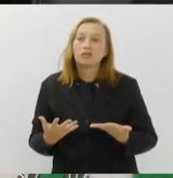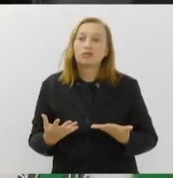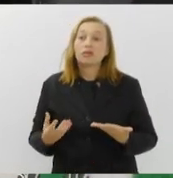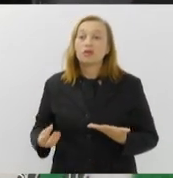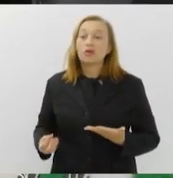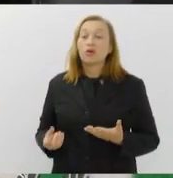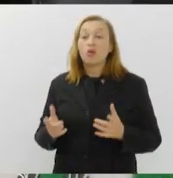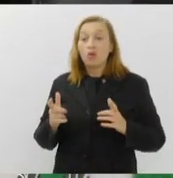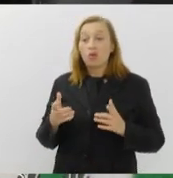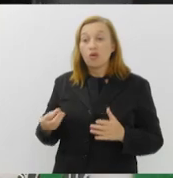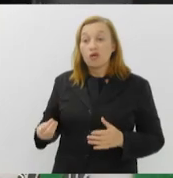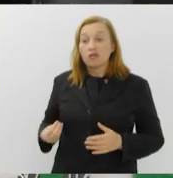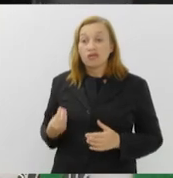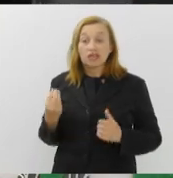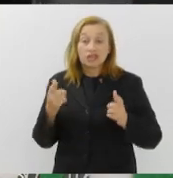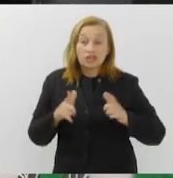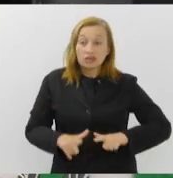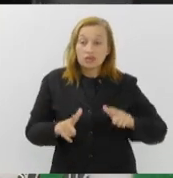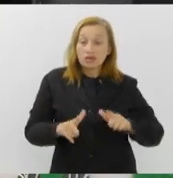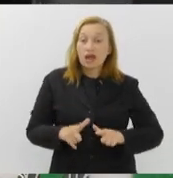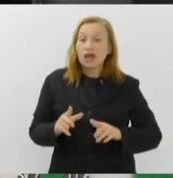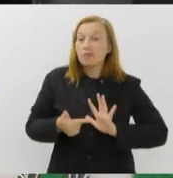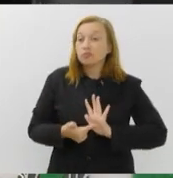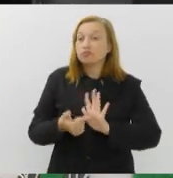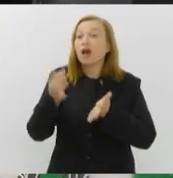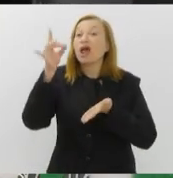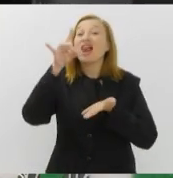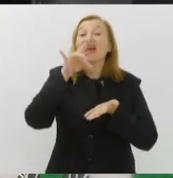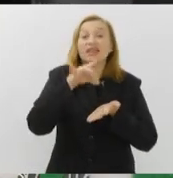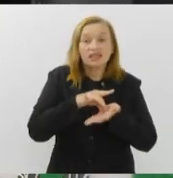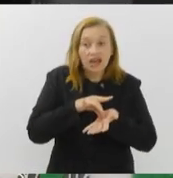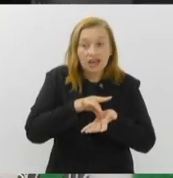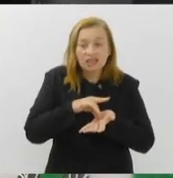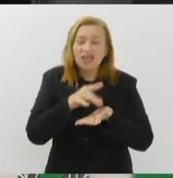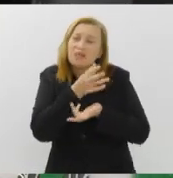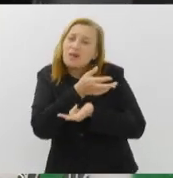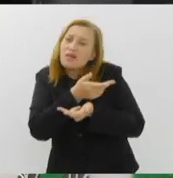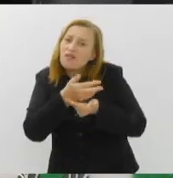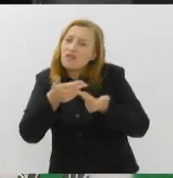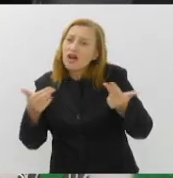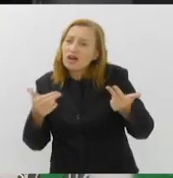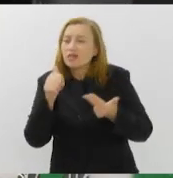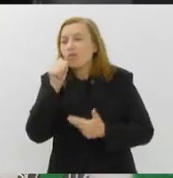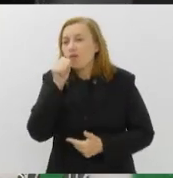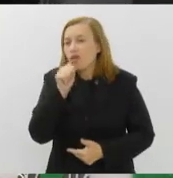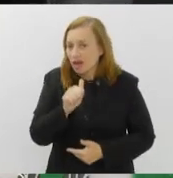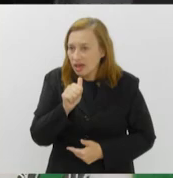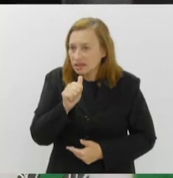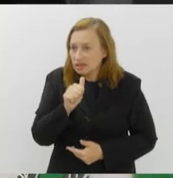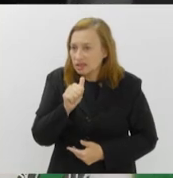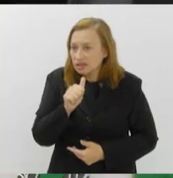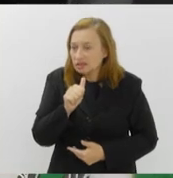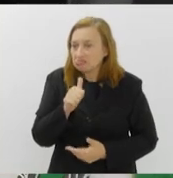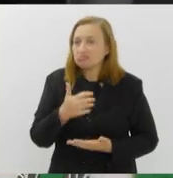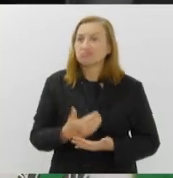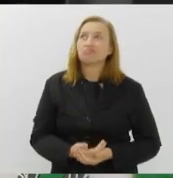hoje é a realidade que, para muitas mulheres,